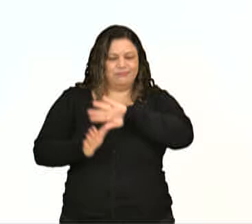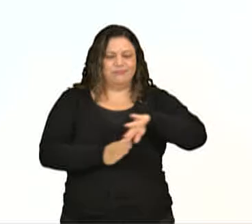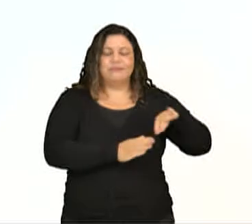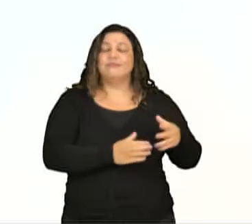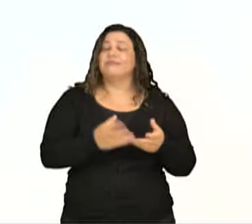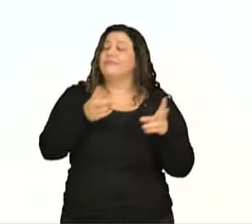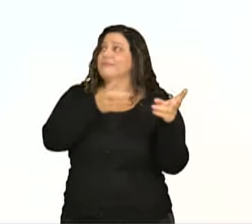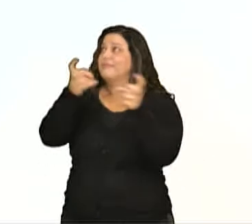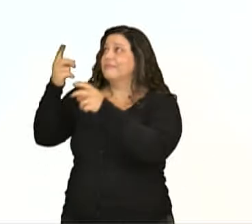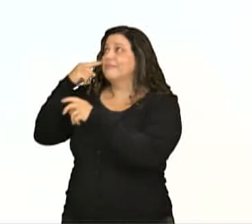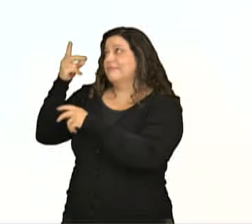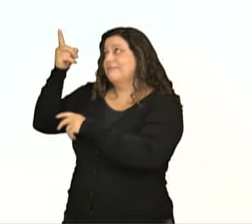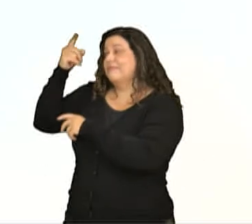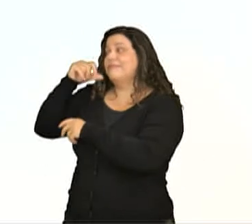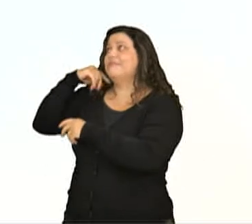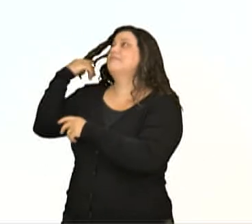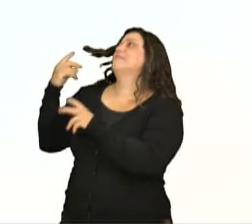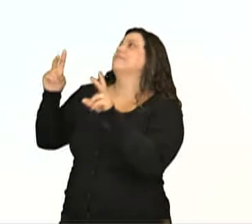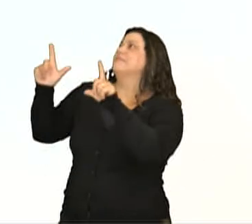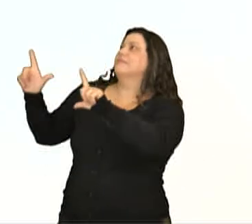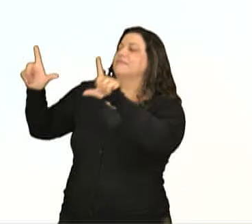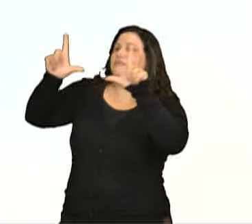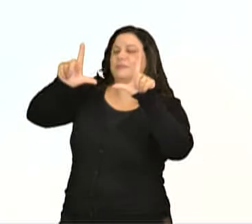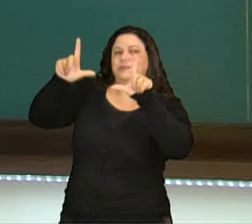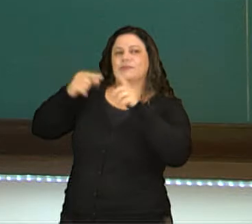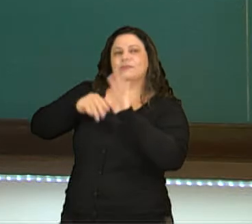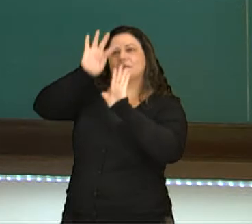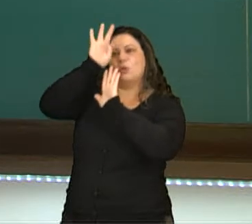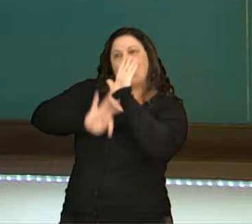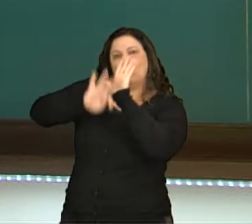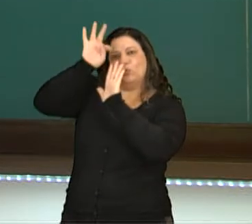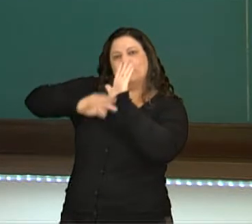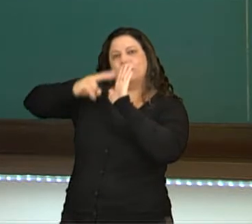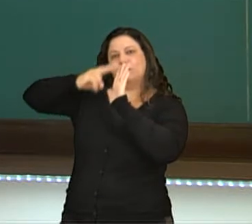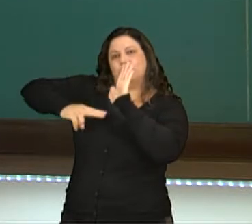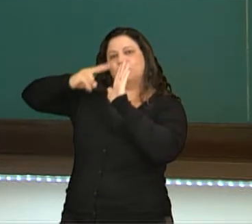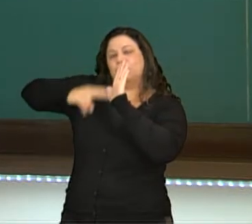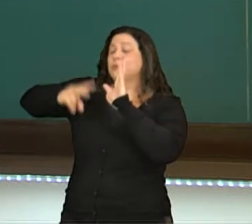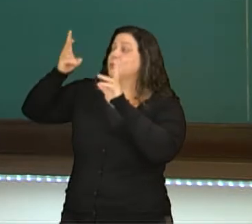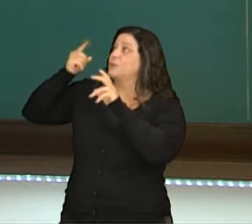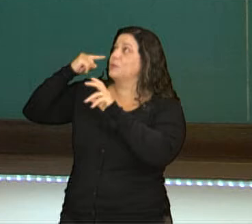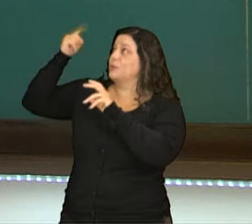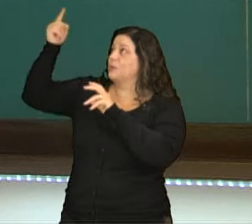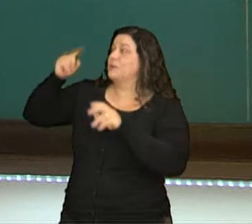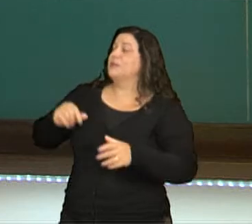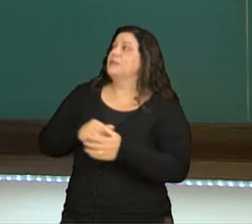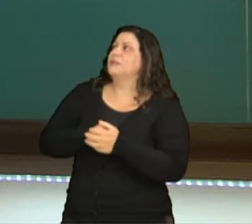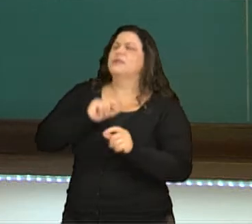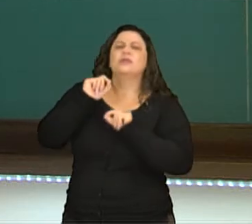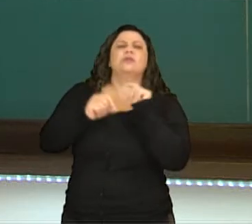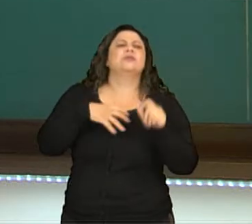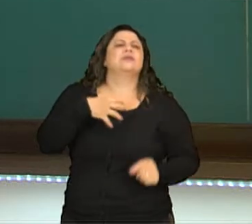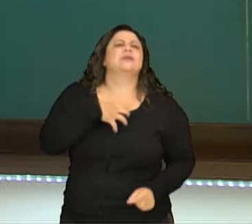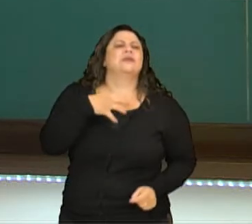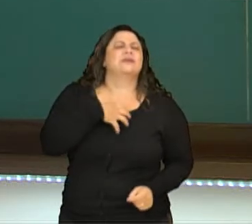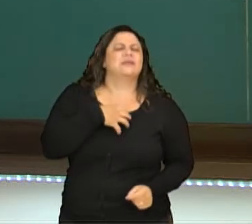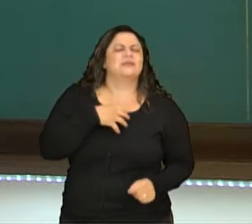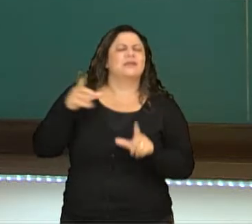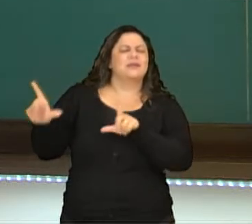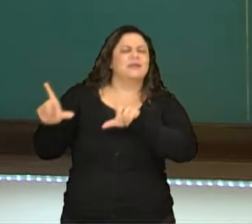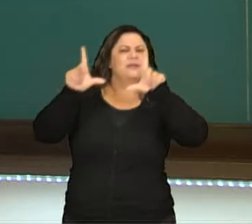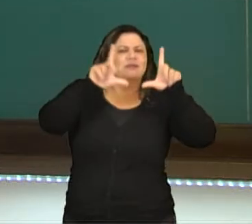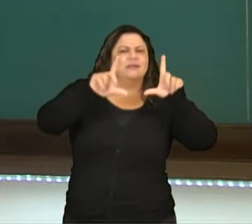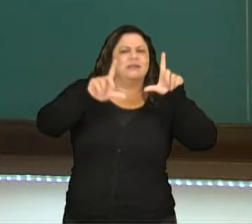este cartaz. Eu coloquei aqui o textinho do lado direito, fica mais fácil para você ler o texto do cartaz. De que maneira o cartaz